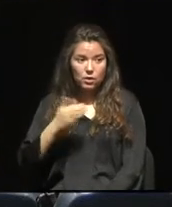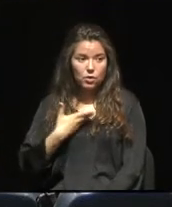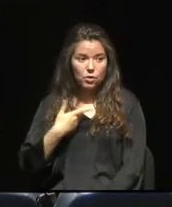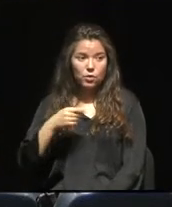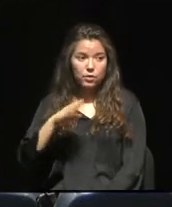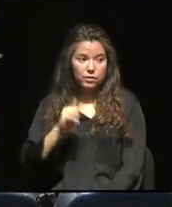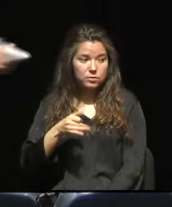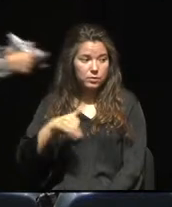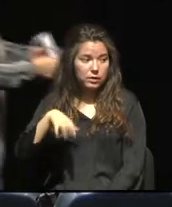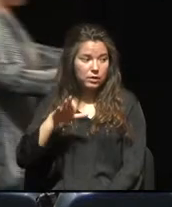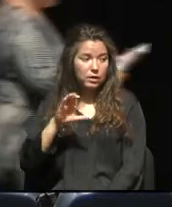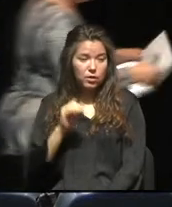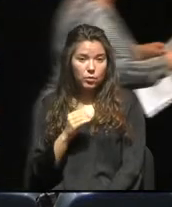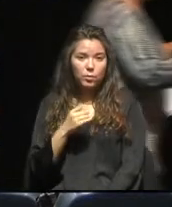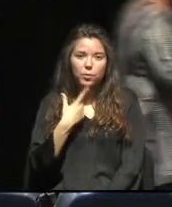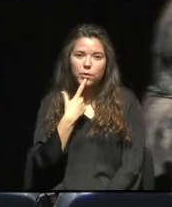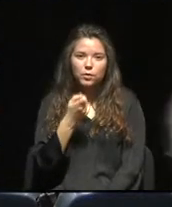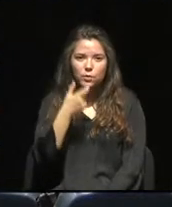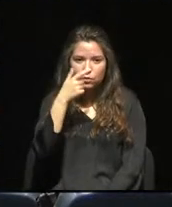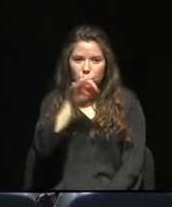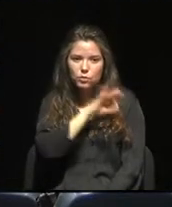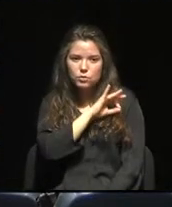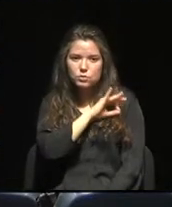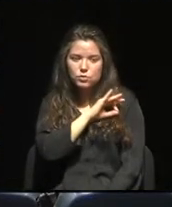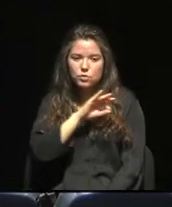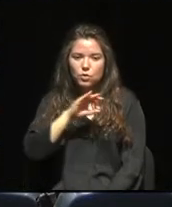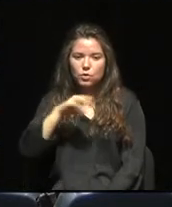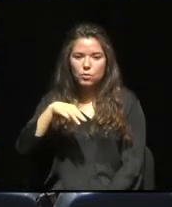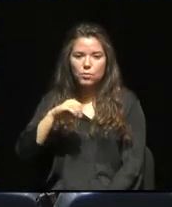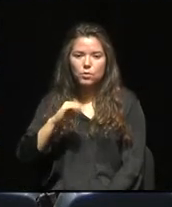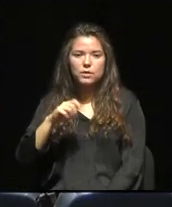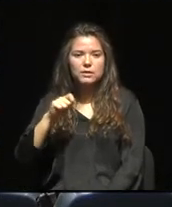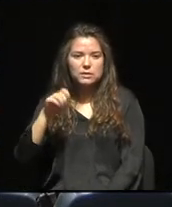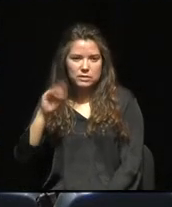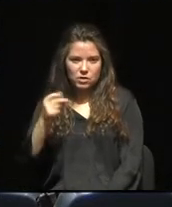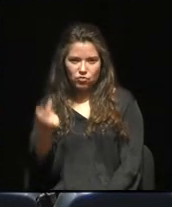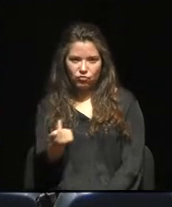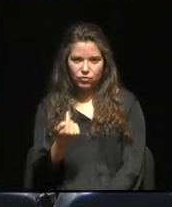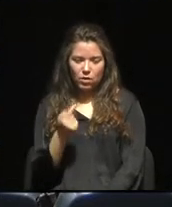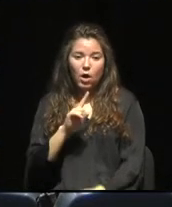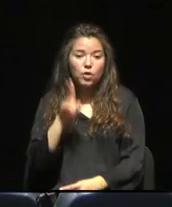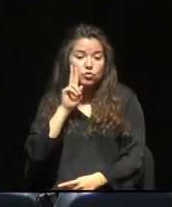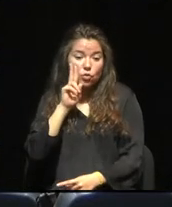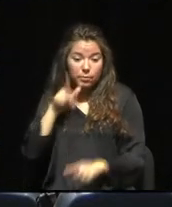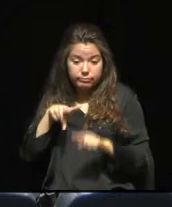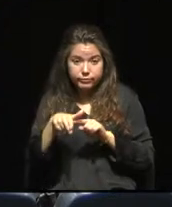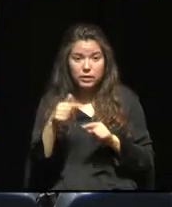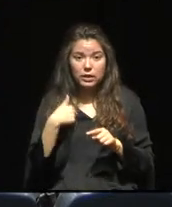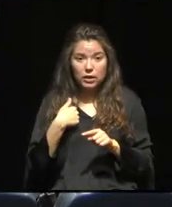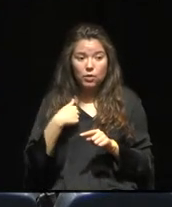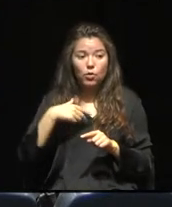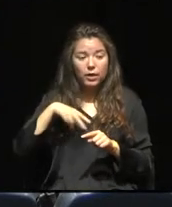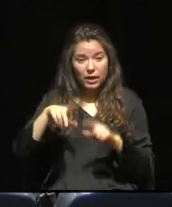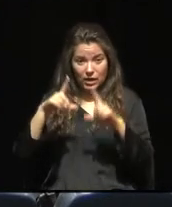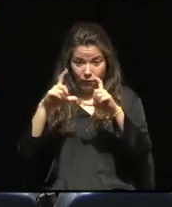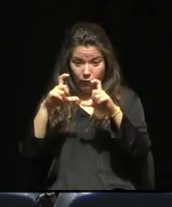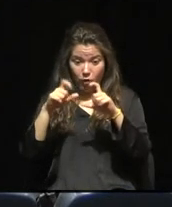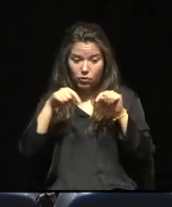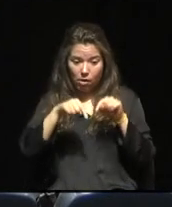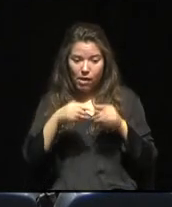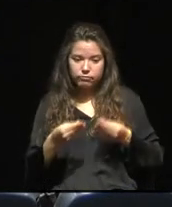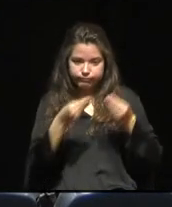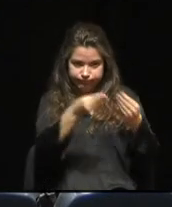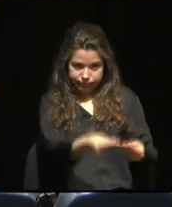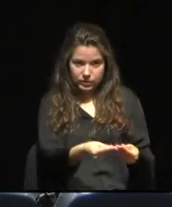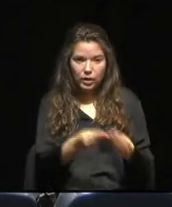se o munícipe mois e já chegou eu eu quero deixar a intervenção que tem fotografias local tá bem